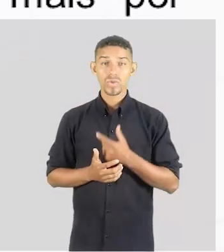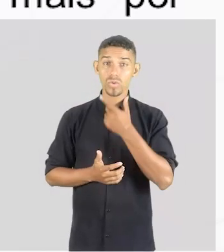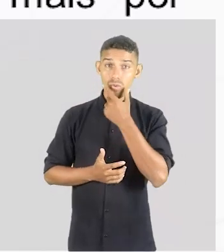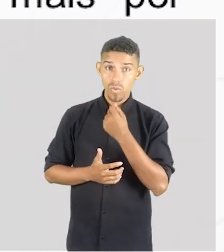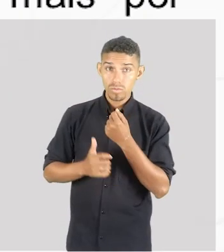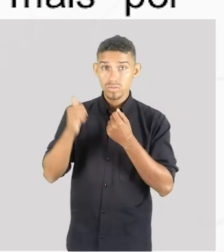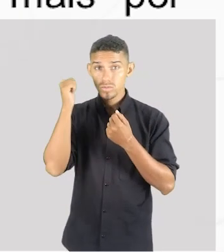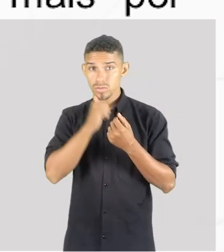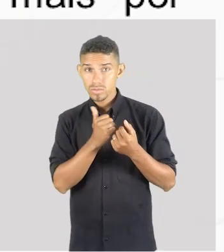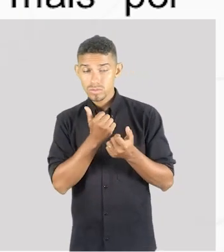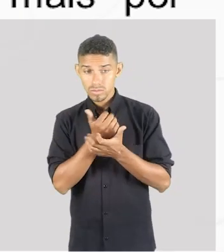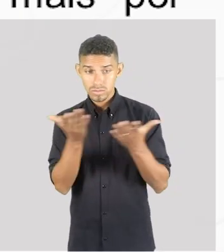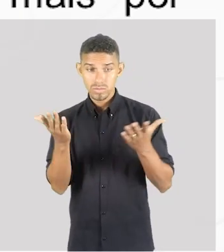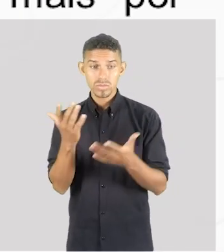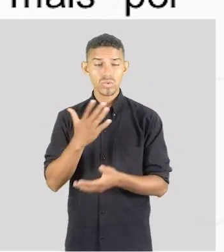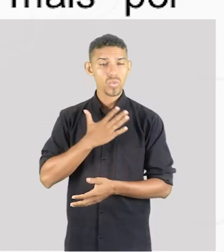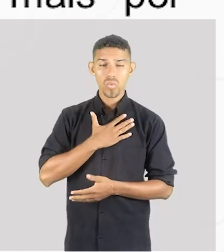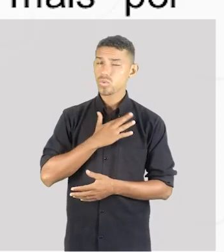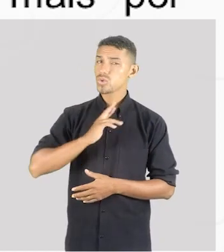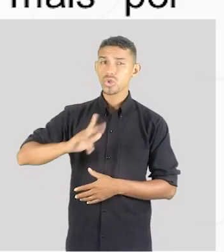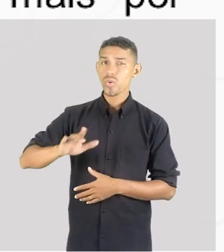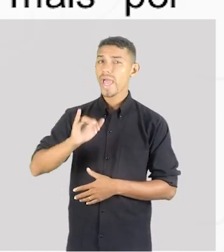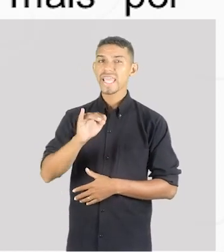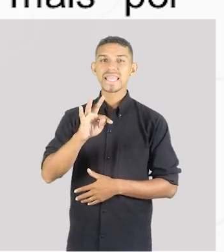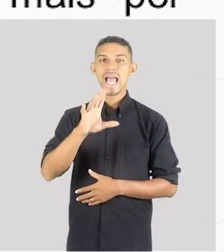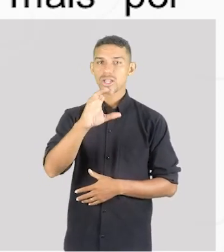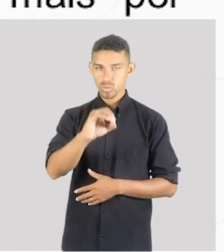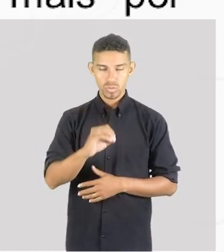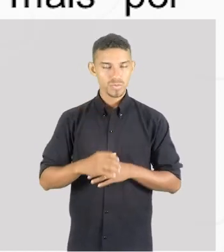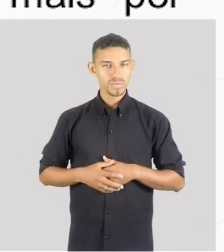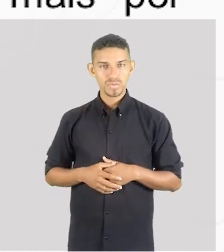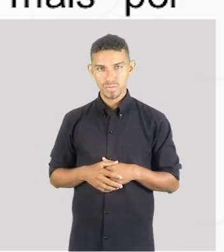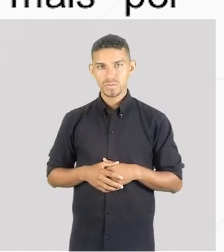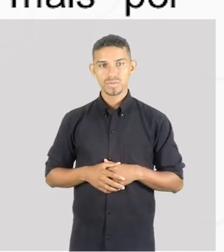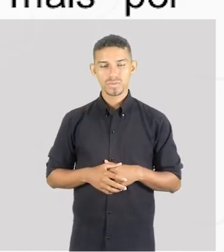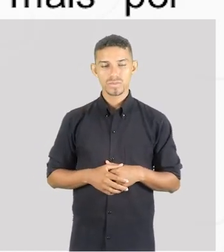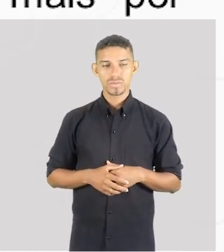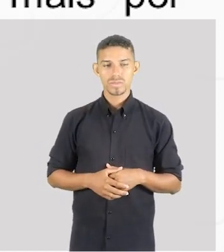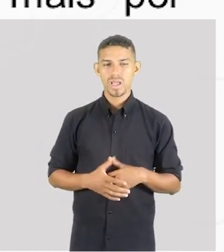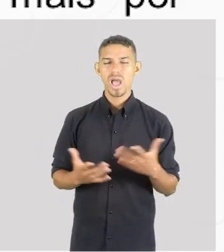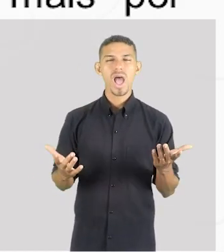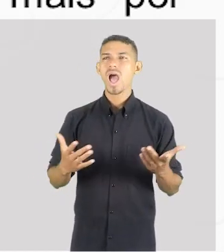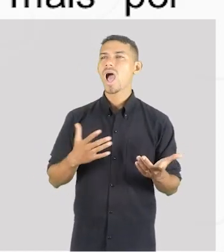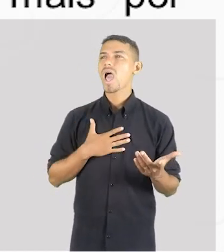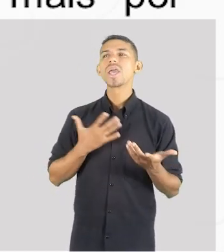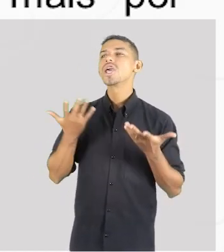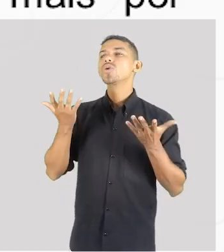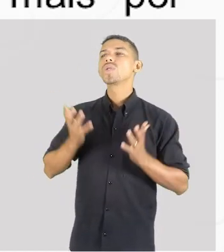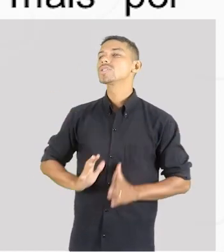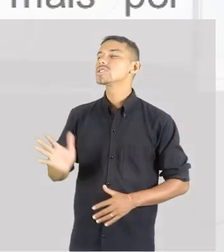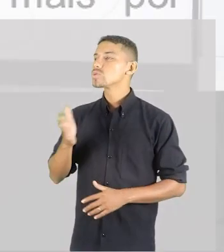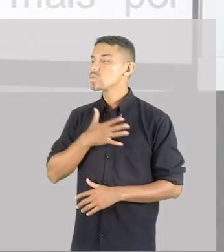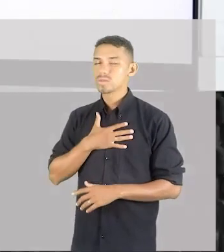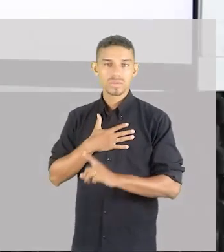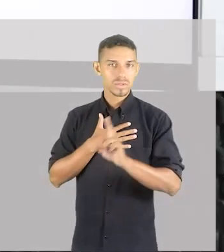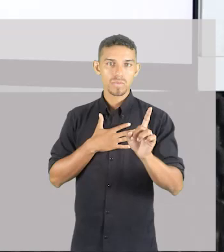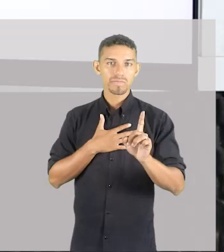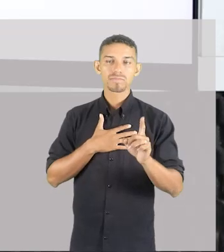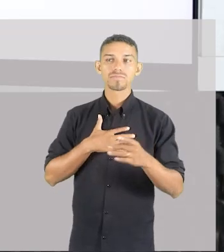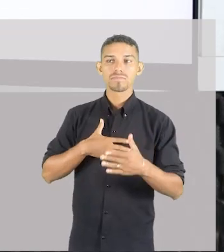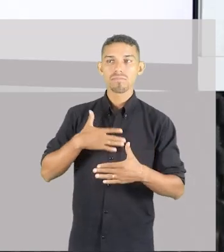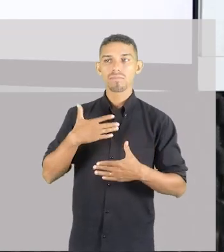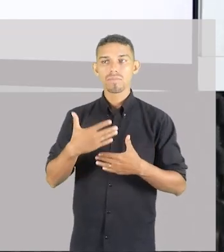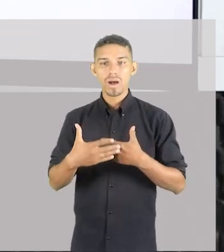Meninos, meninas, gosto não é inato. Gosto não é, nasci, estou gostando. Não, não funciona. Ele